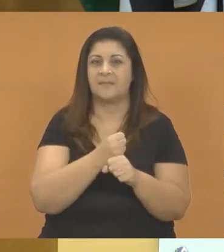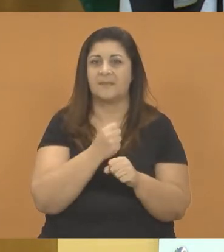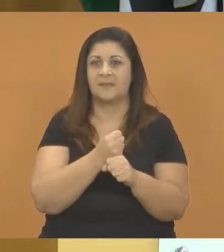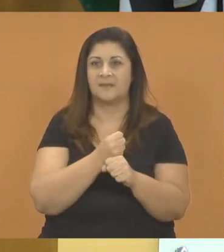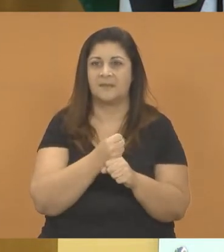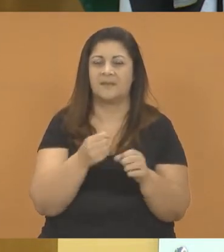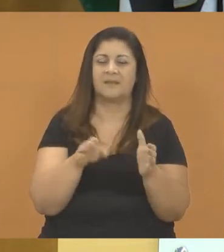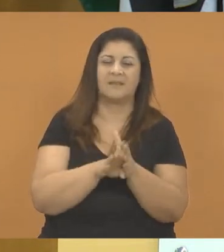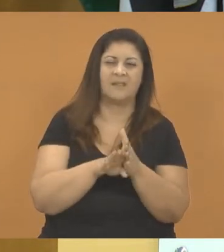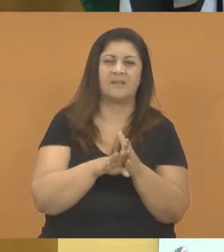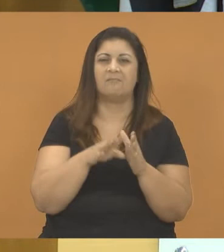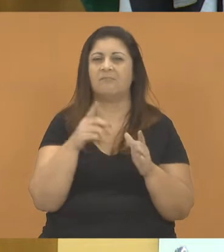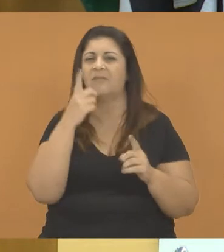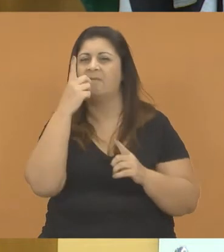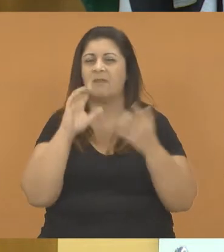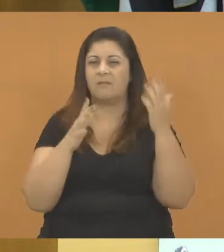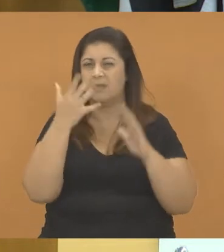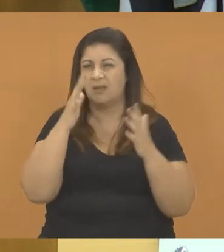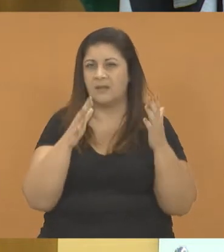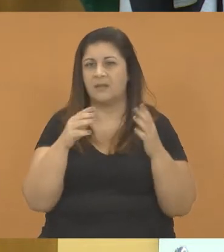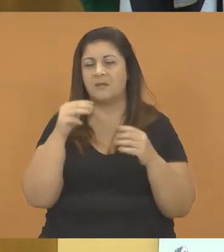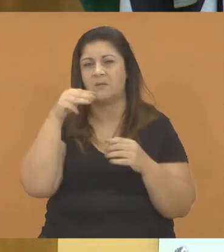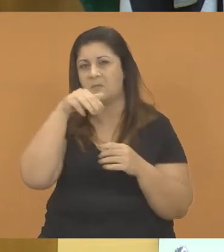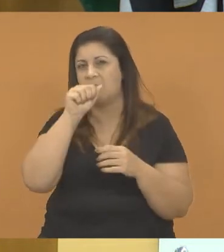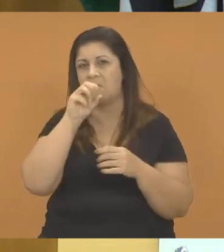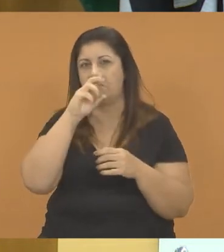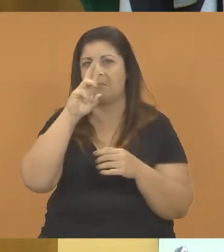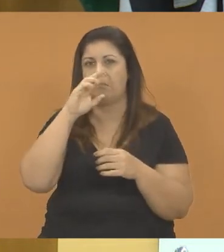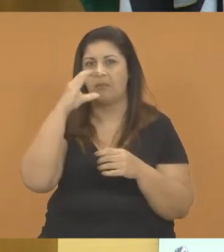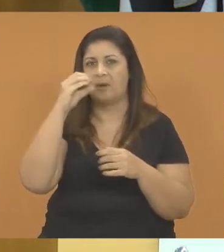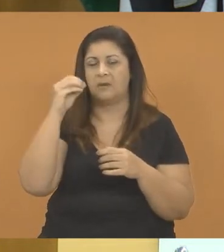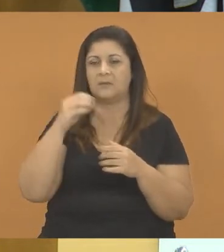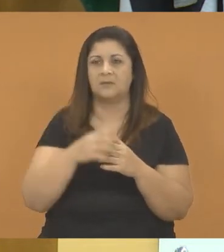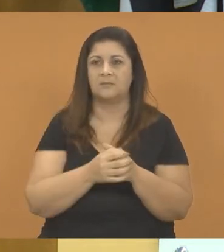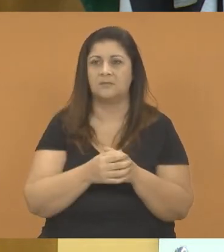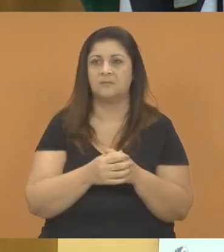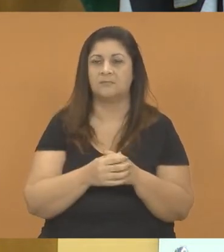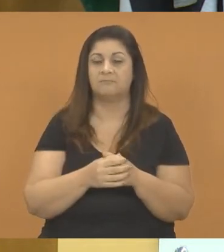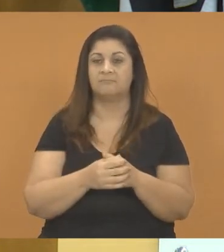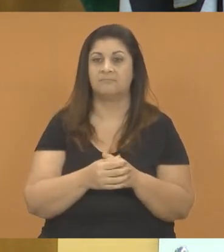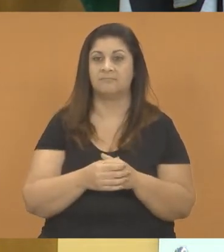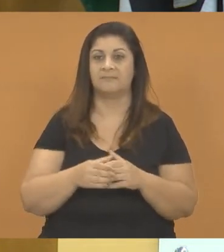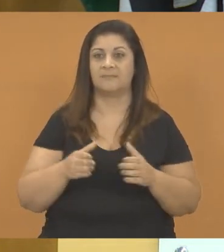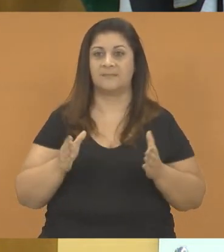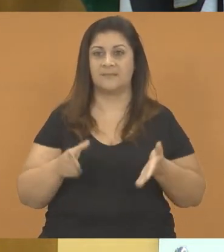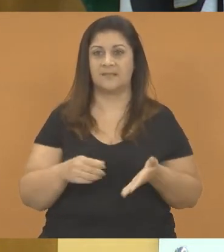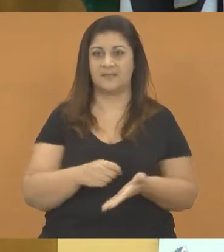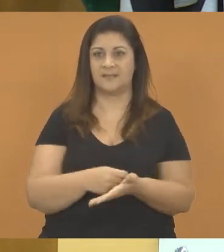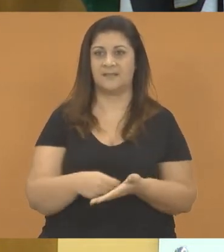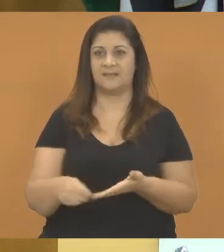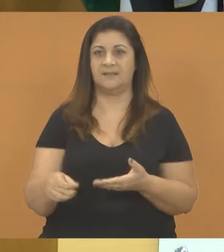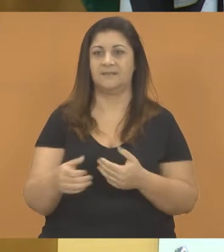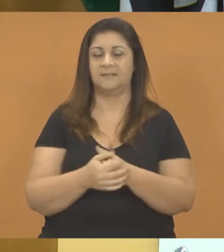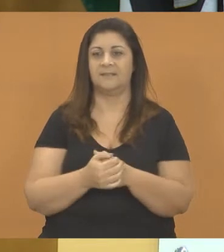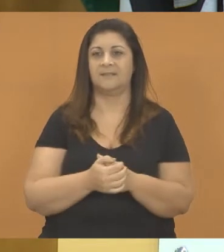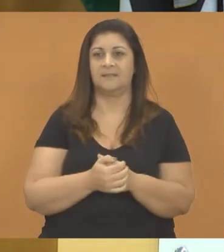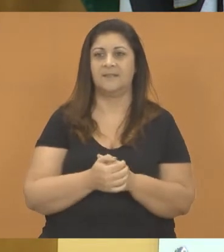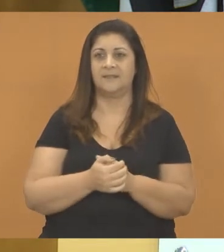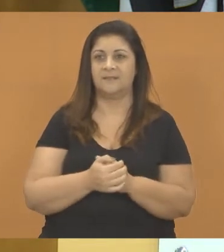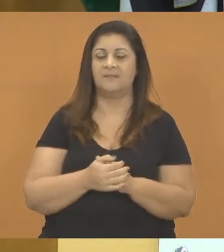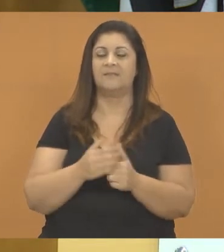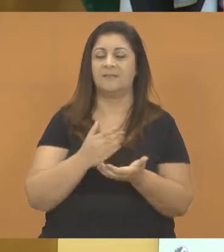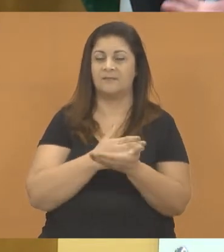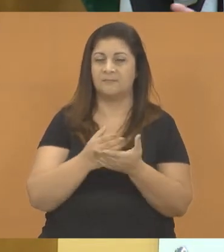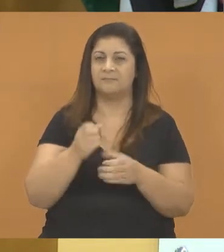março e no máximo esse convênio já tava está a assinar nada para que essas obras sejam realizadas